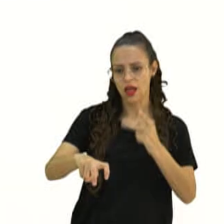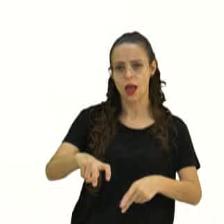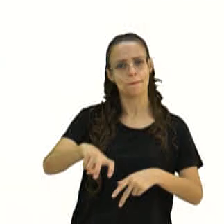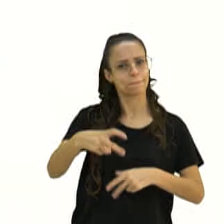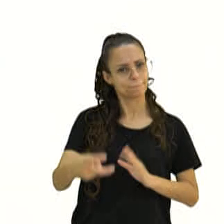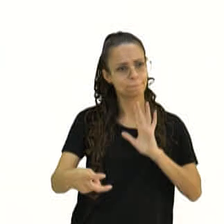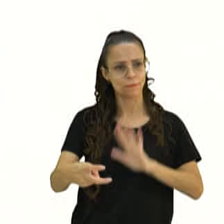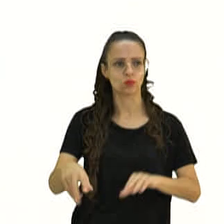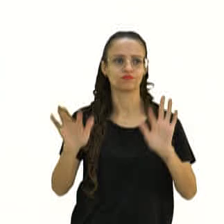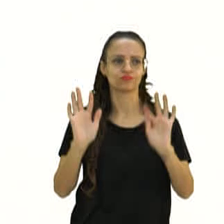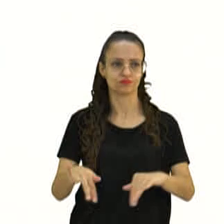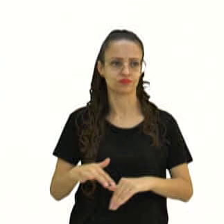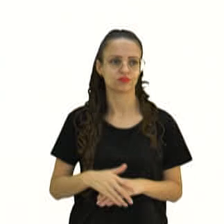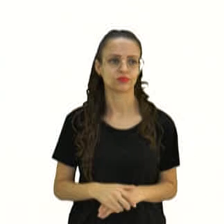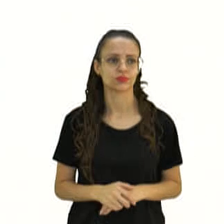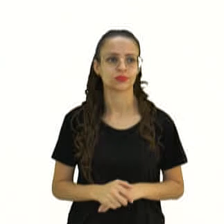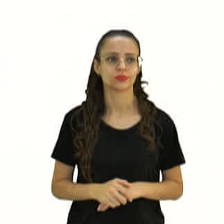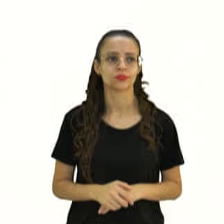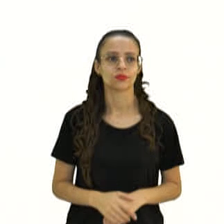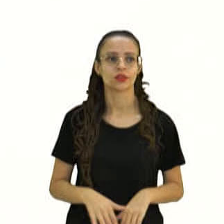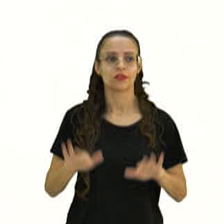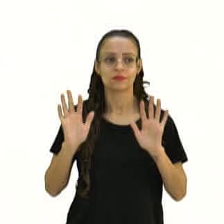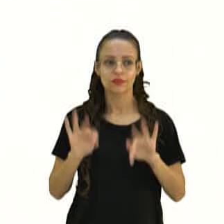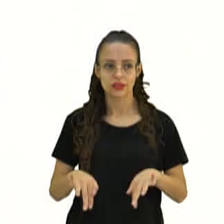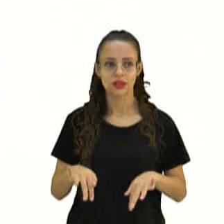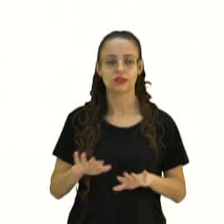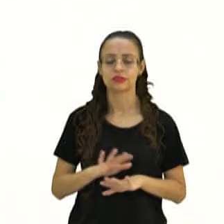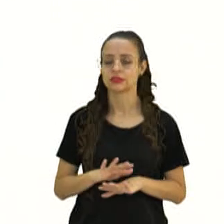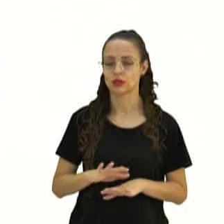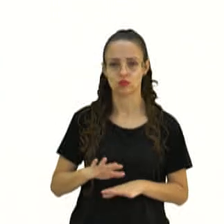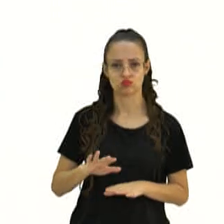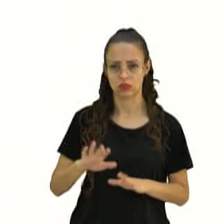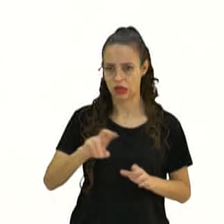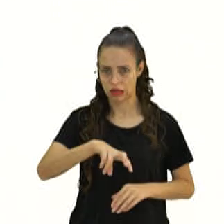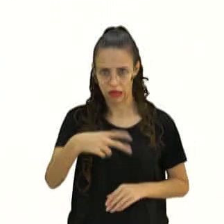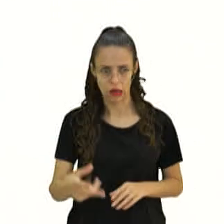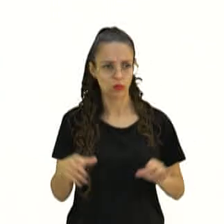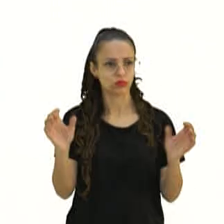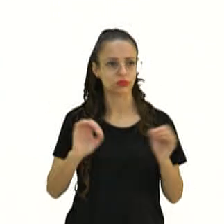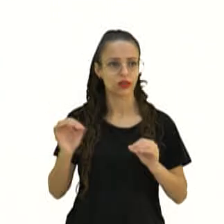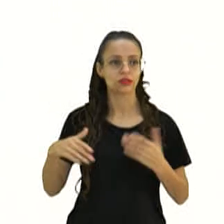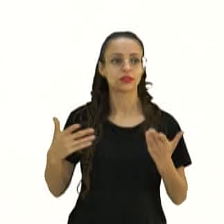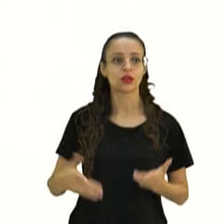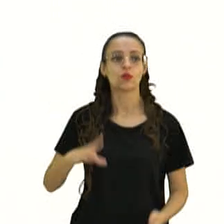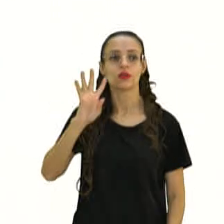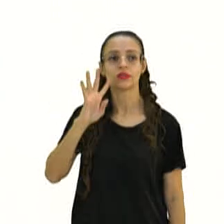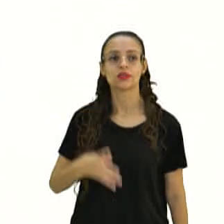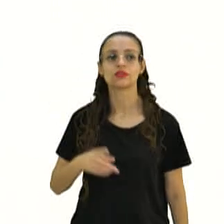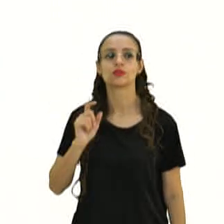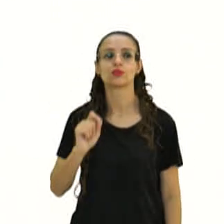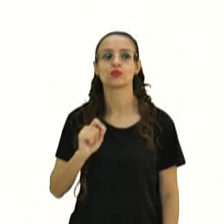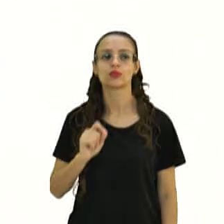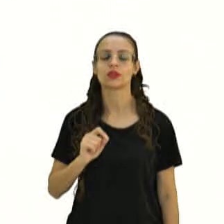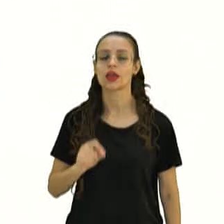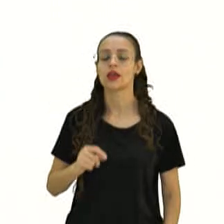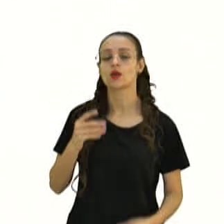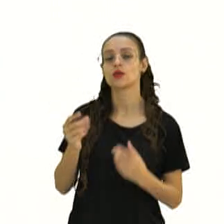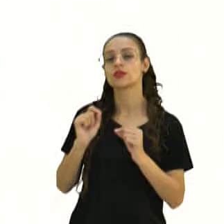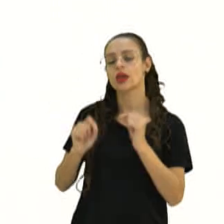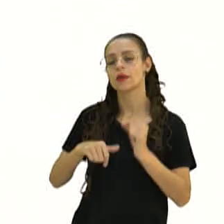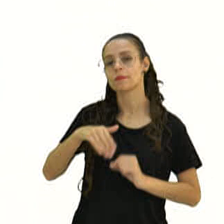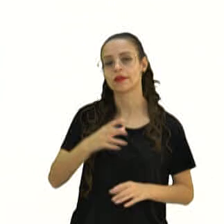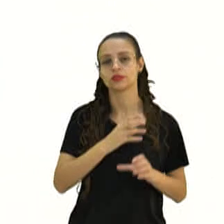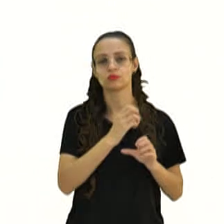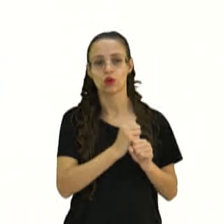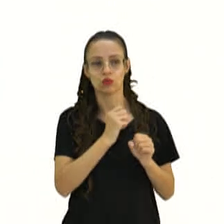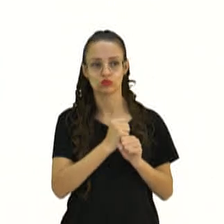decisão unânime, né? Se não acontece finalização, não aconteceu nocaute, nem nocaute técnico, né? A decisão deve ser por pontuação, né? Então